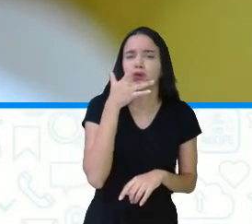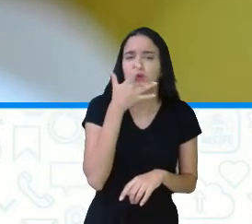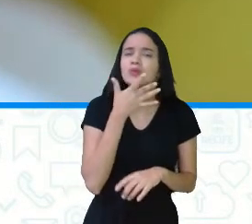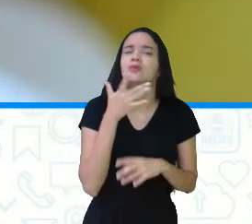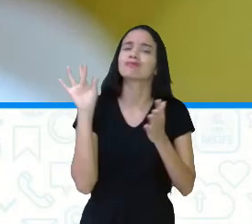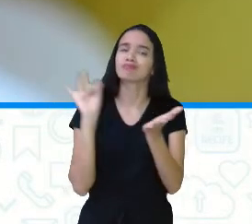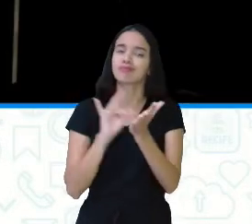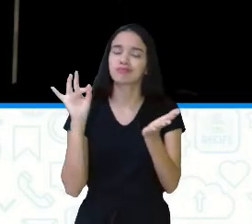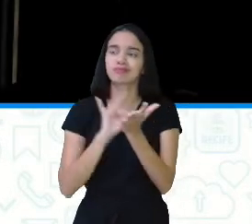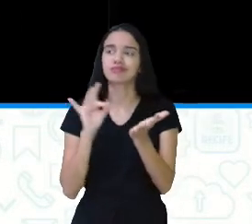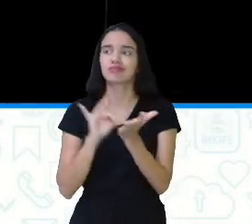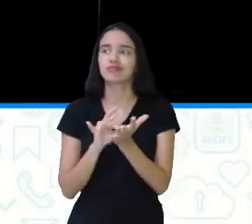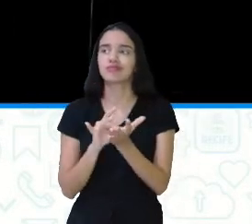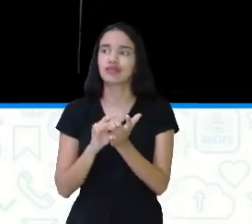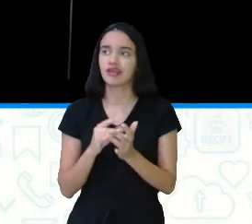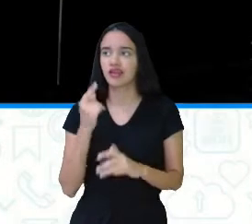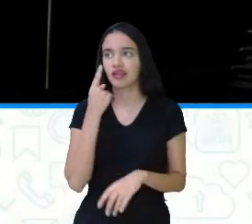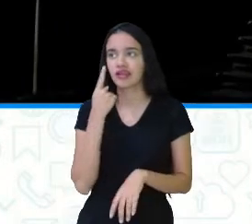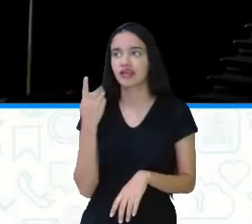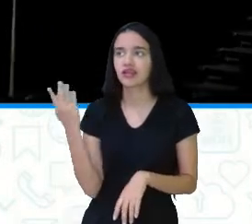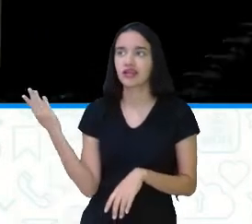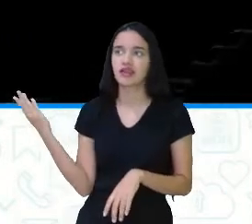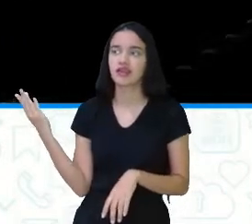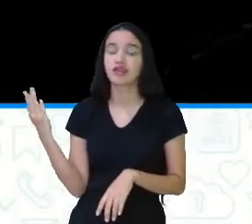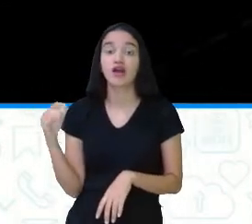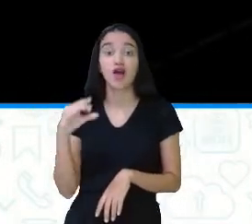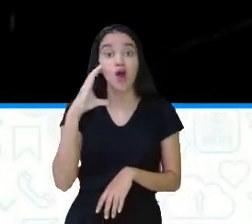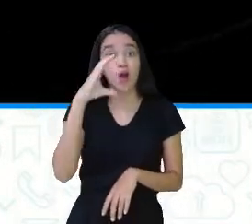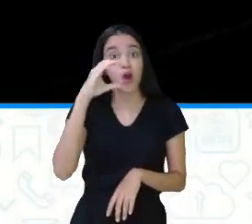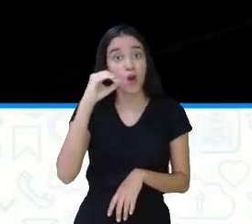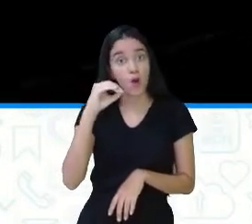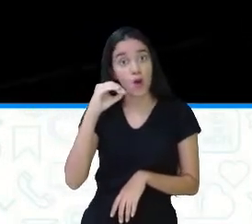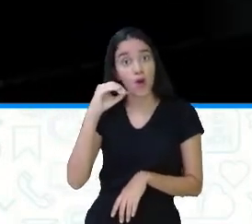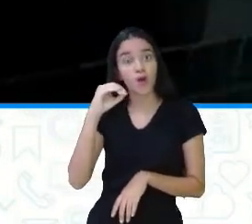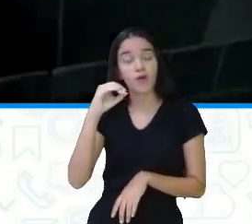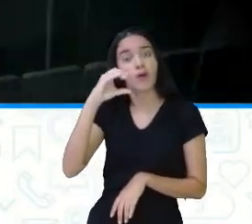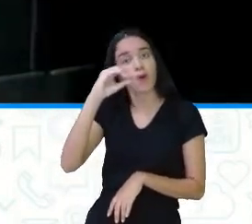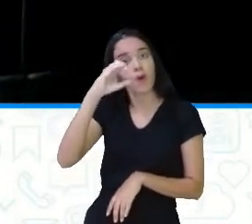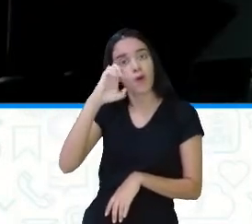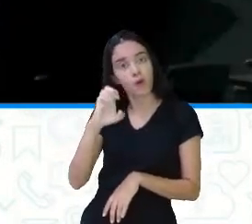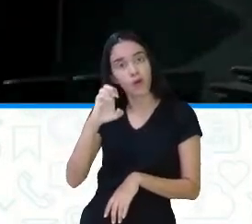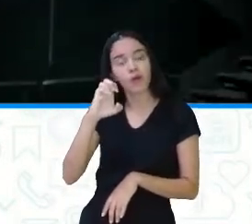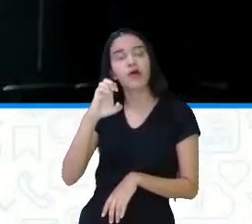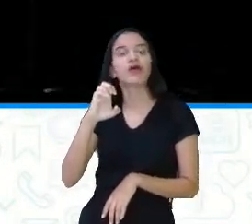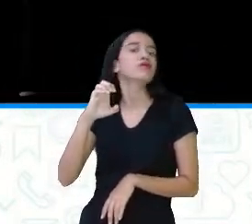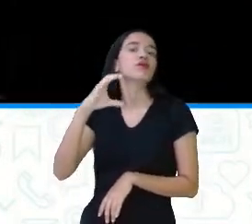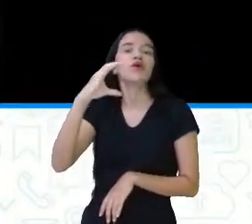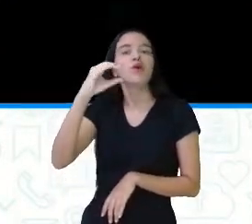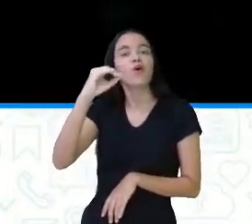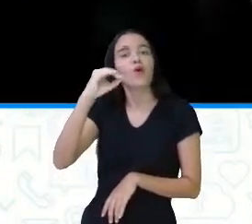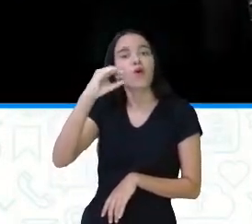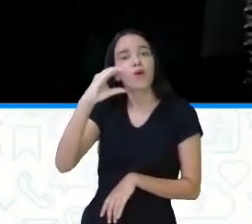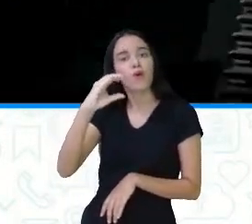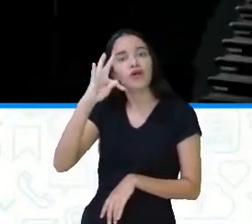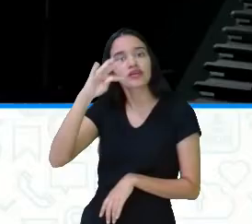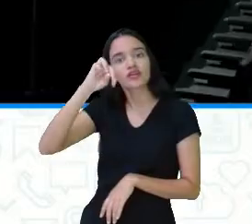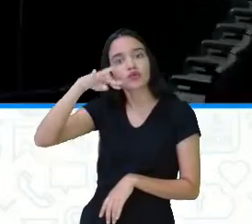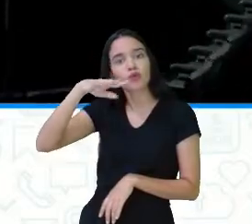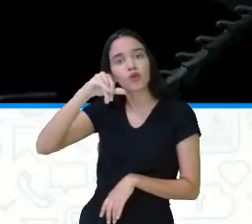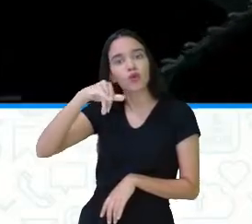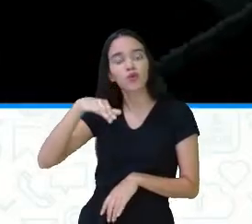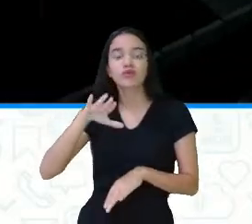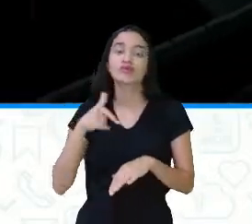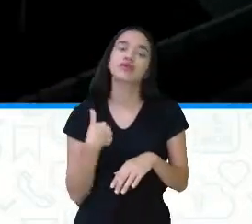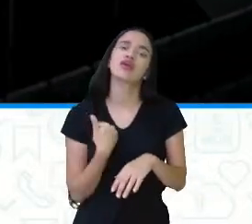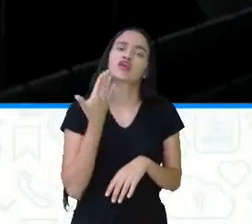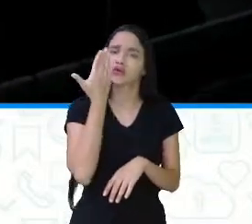mesmo. Eu tenho aqui um octógono, né? Eu acho que não recomendo também, mas sei que vocês já viram em